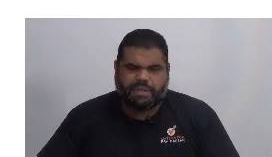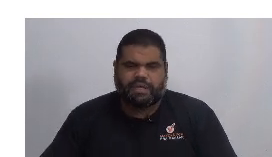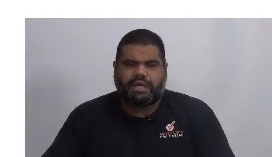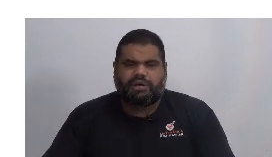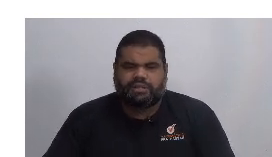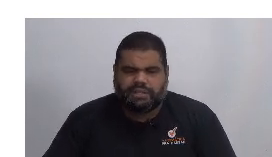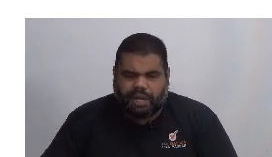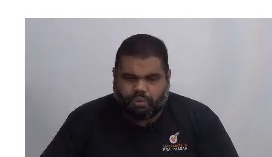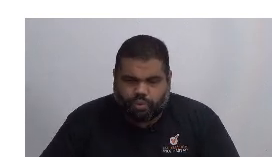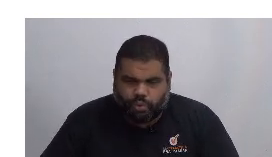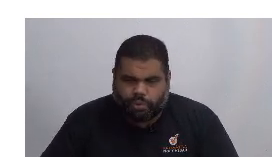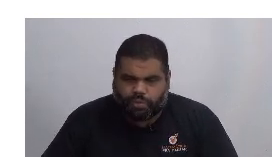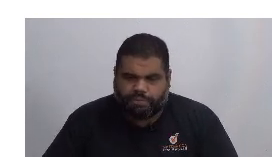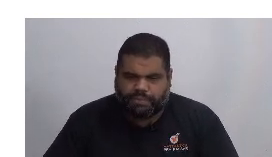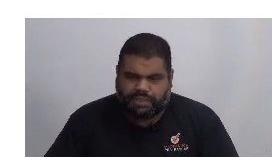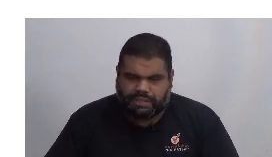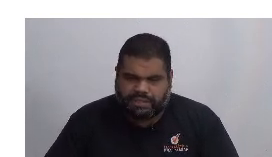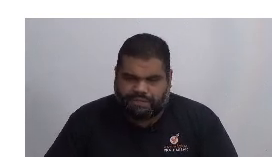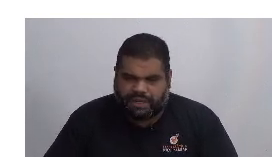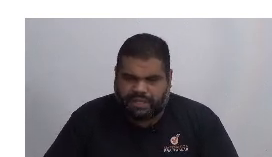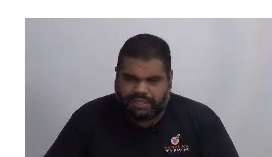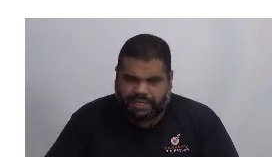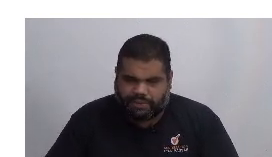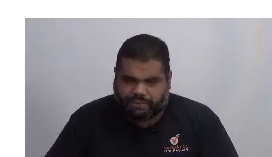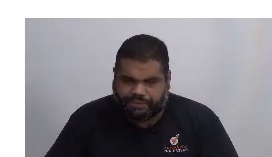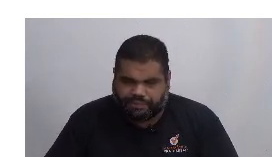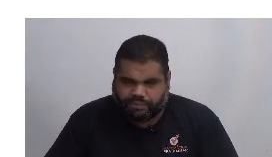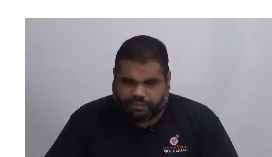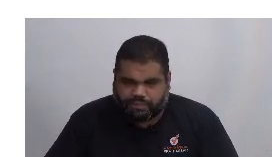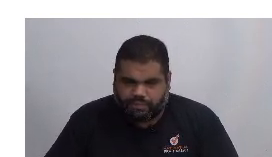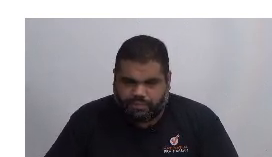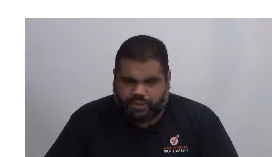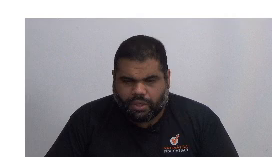interessante. Não durmo, isso é verdadeiro.